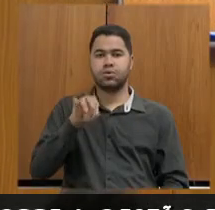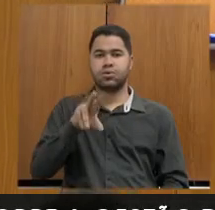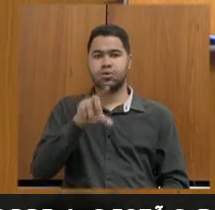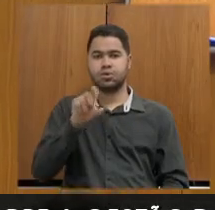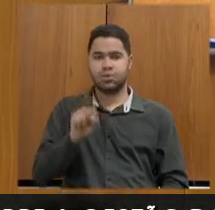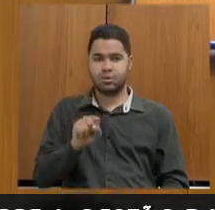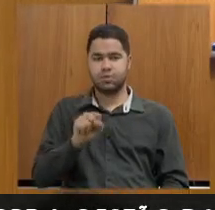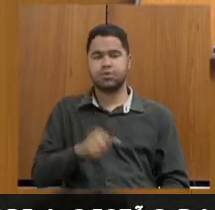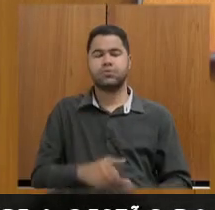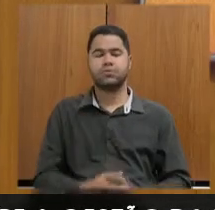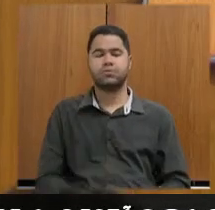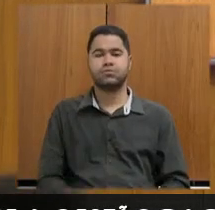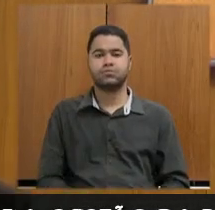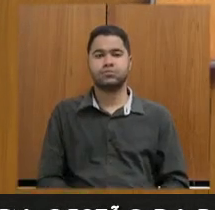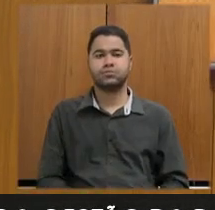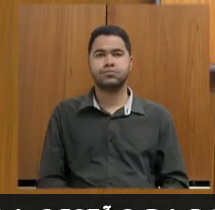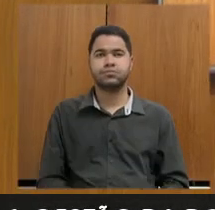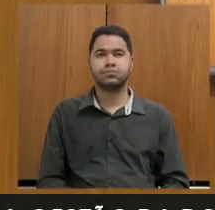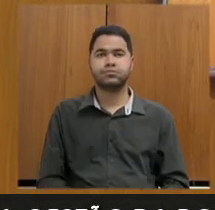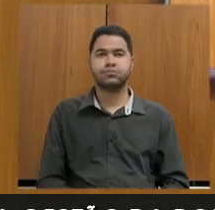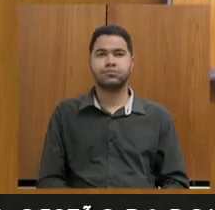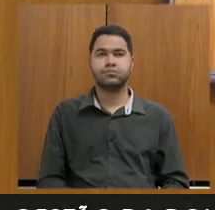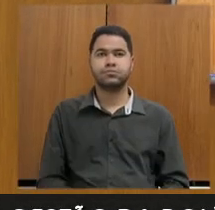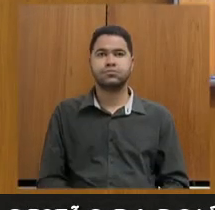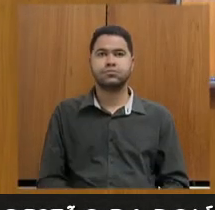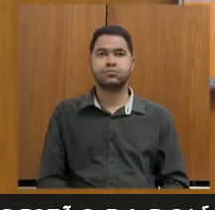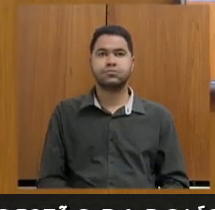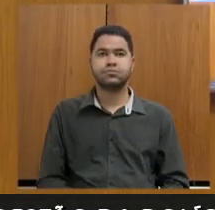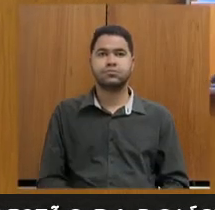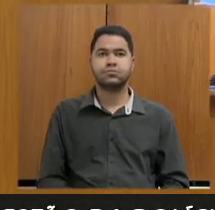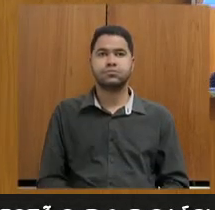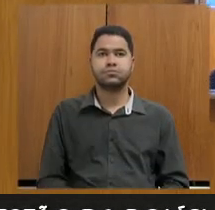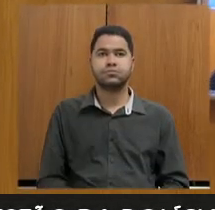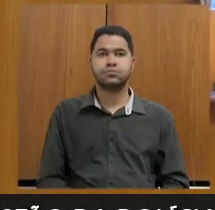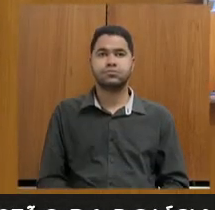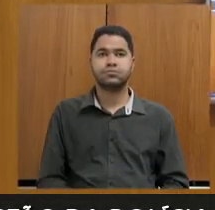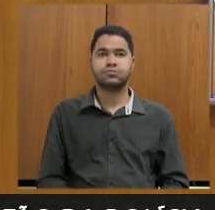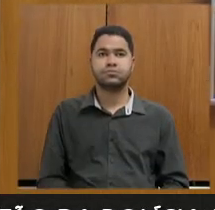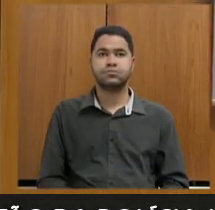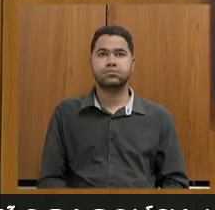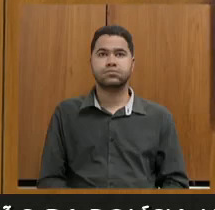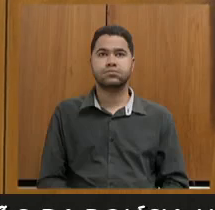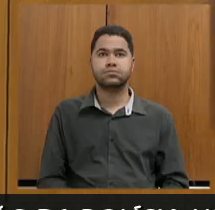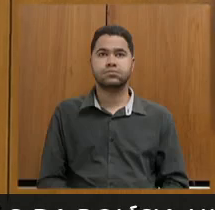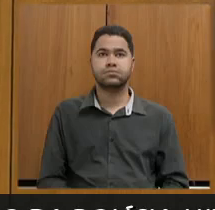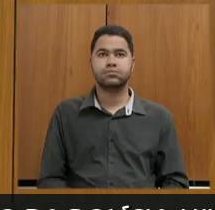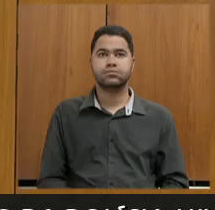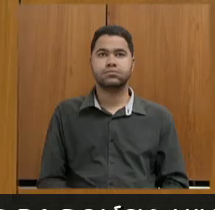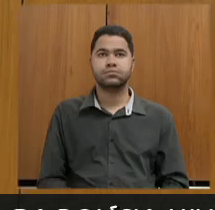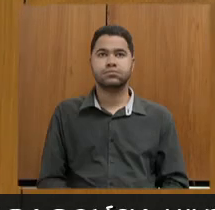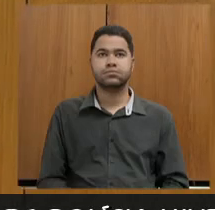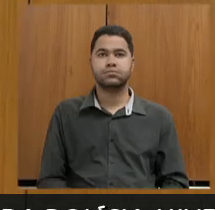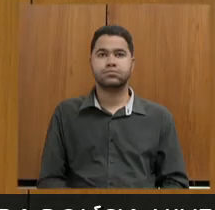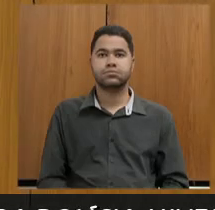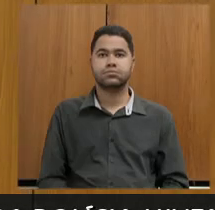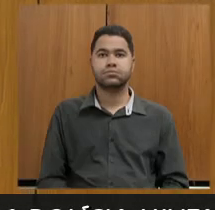a pesquisar muito e gostaria de E aí